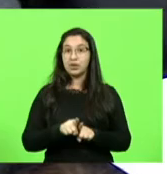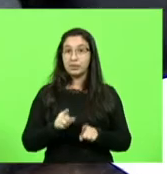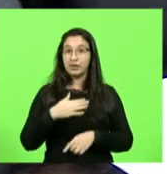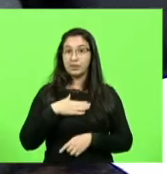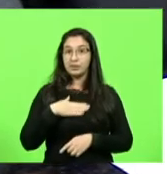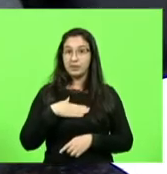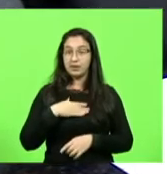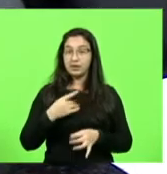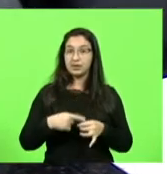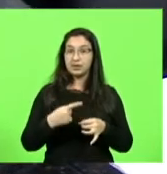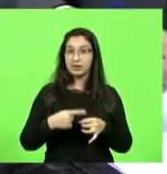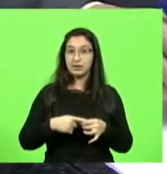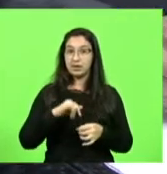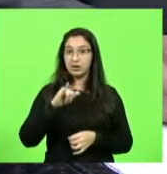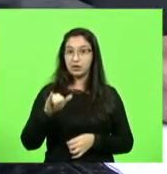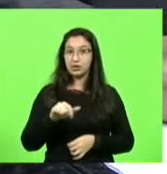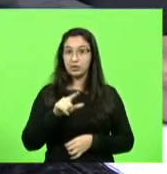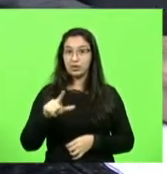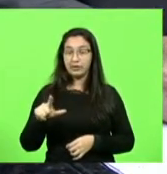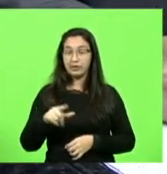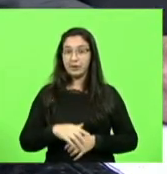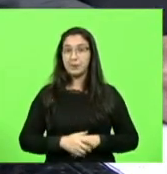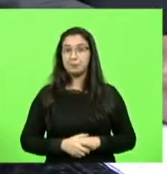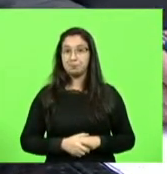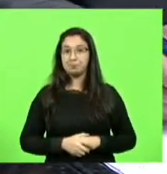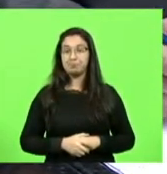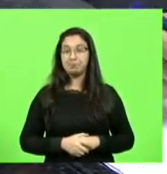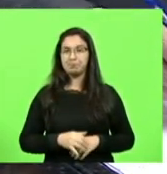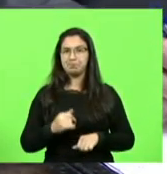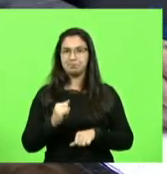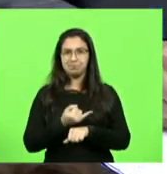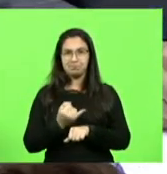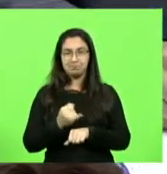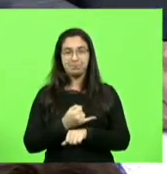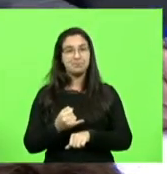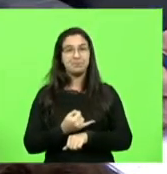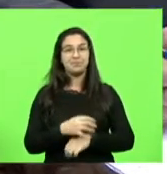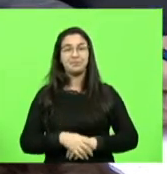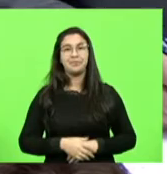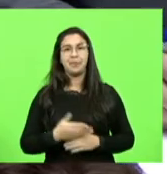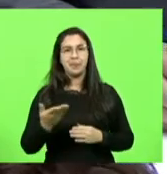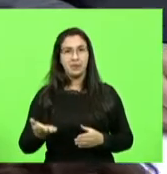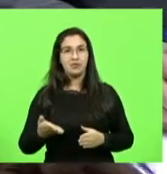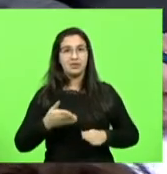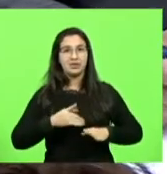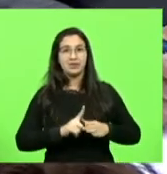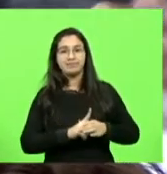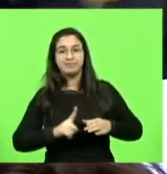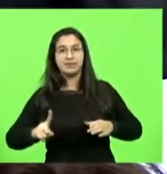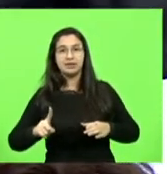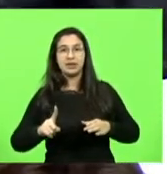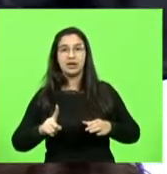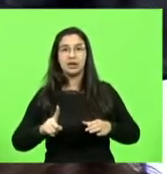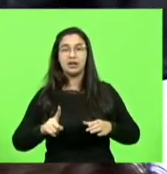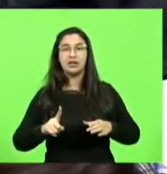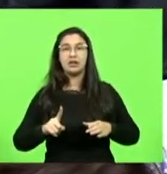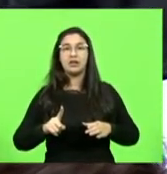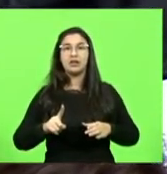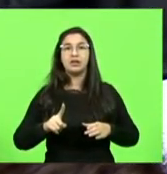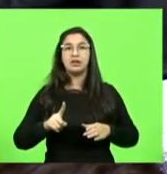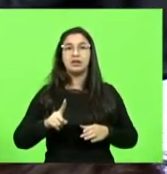Joinville. Aquele cidadão que sai da nossa querida ilha de São Francisco do Sul e